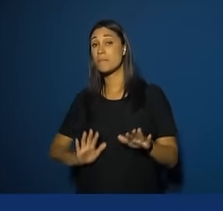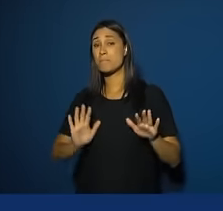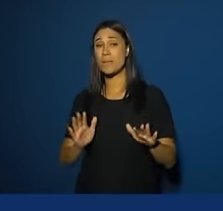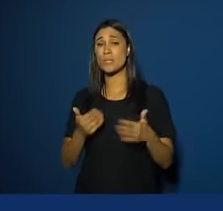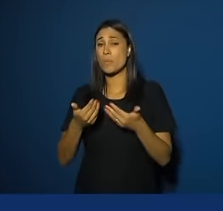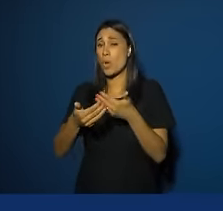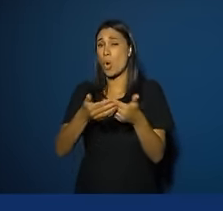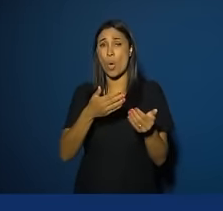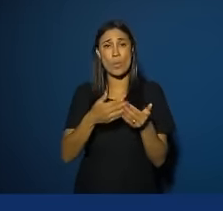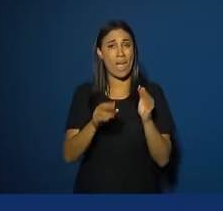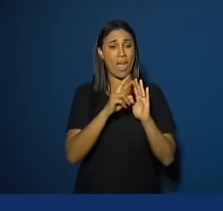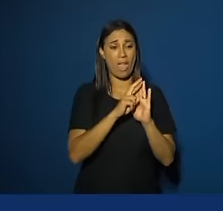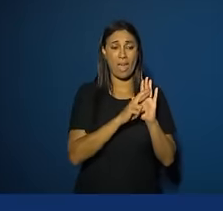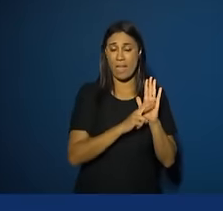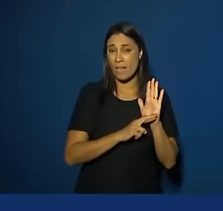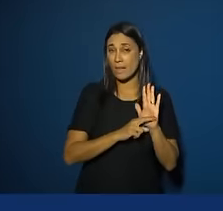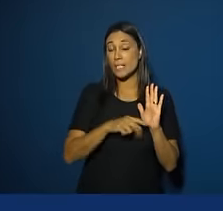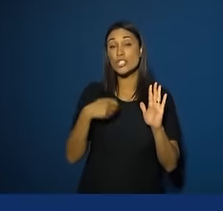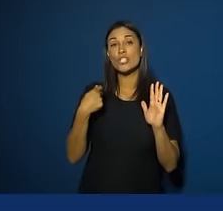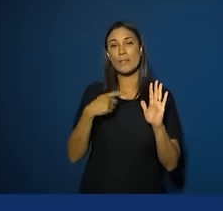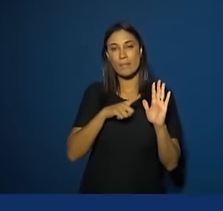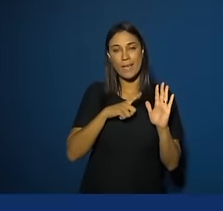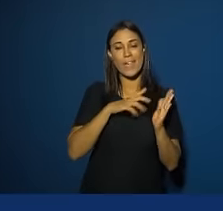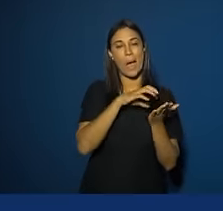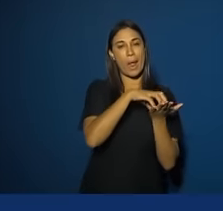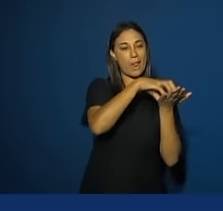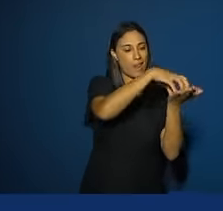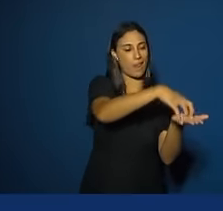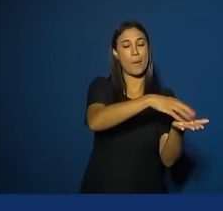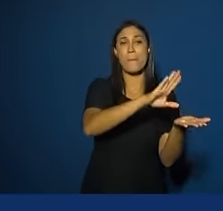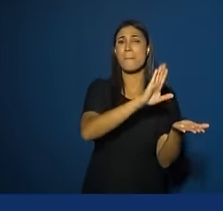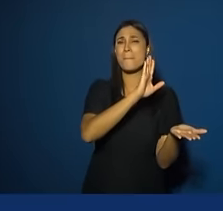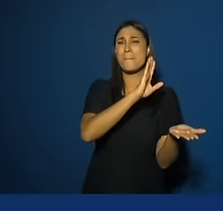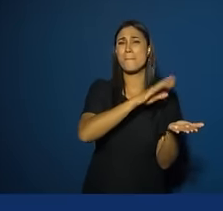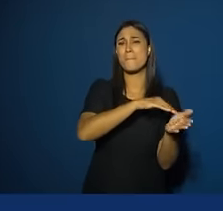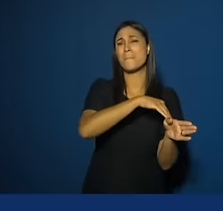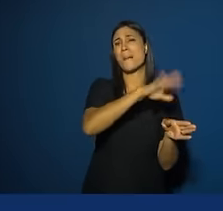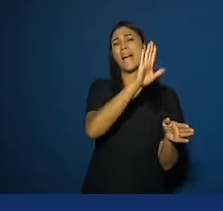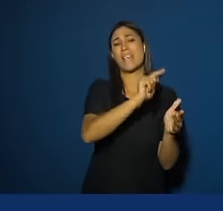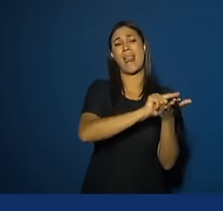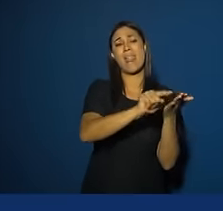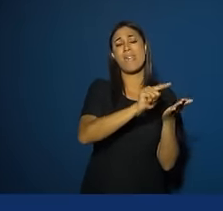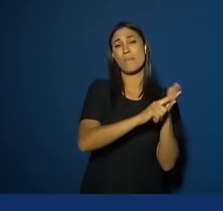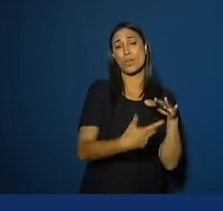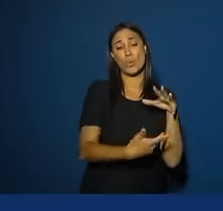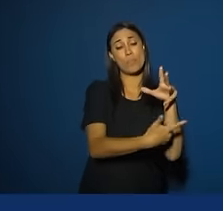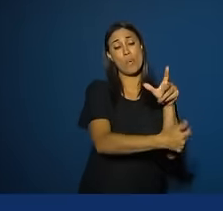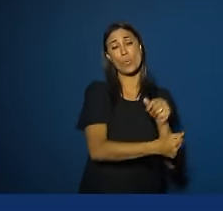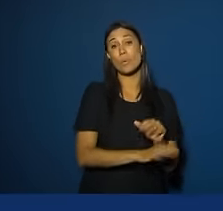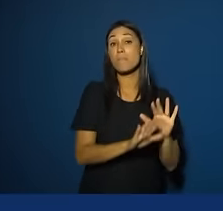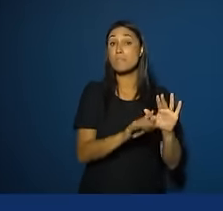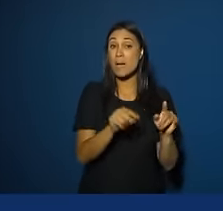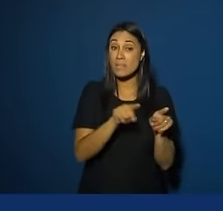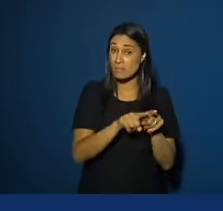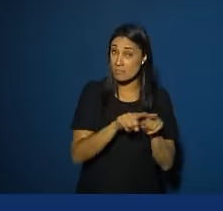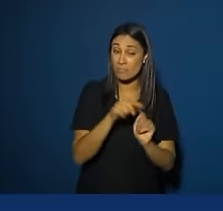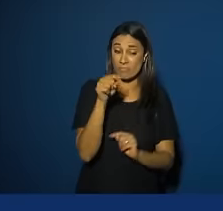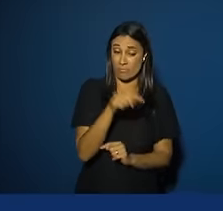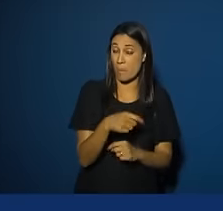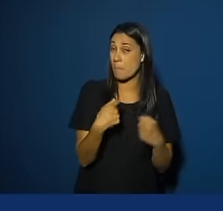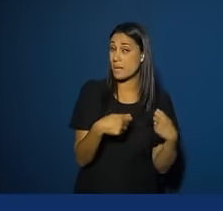sobre qualquer critério a gente tem a matriz mais limpa do mundo agora a matriz mais limpa do mundo também vai